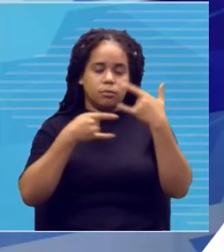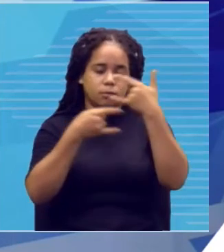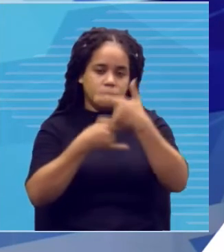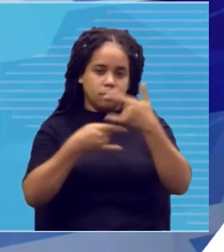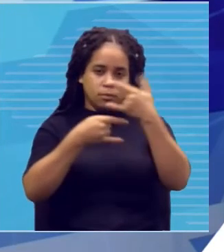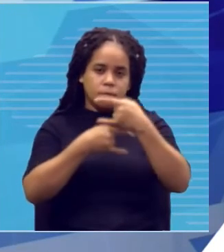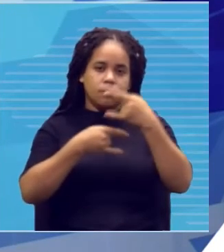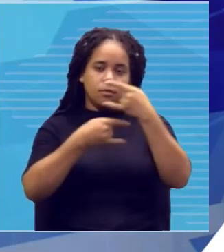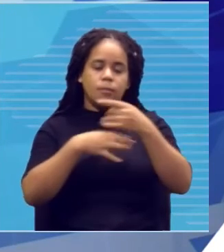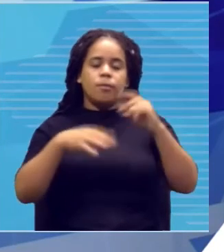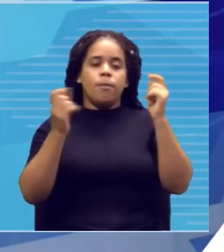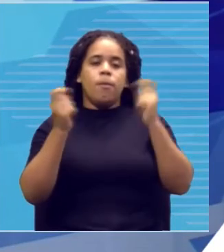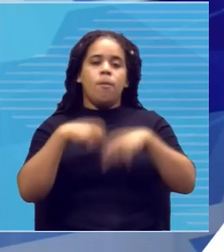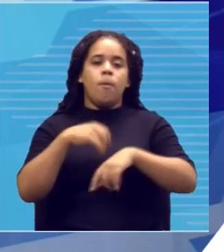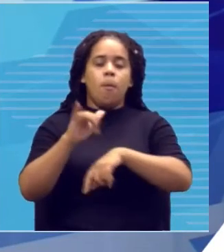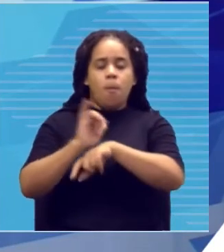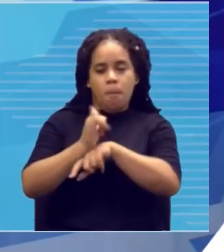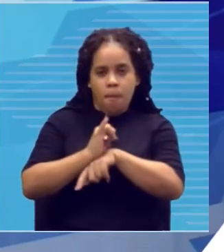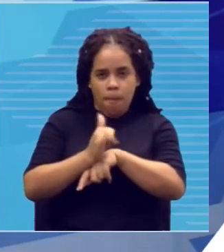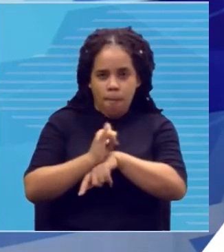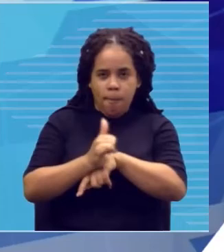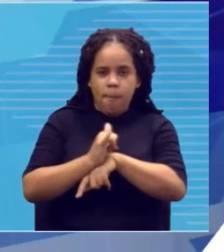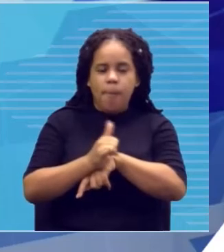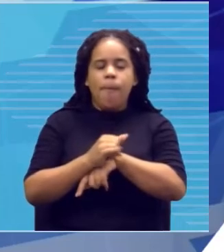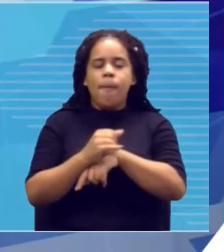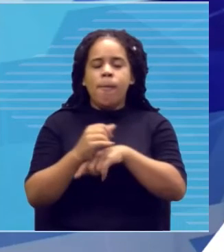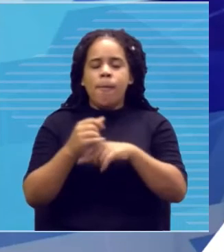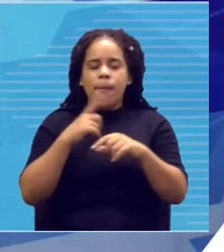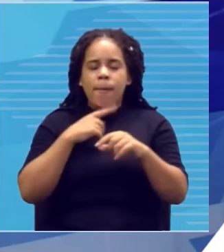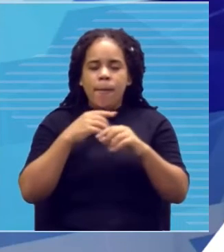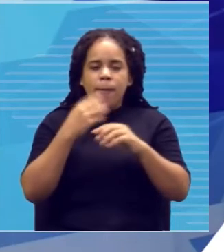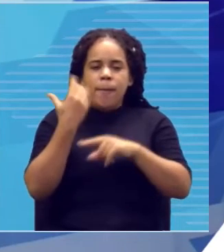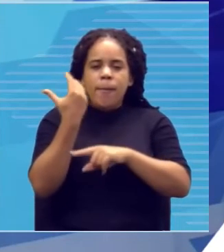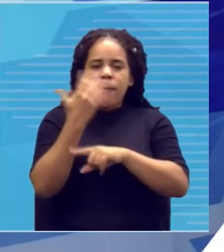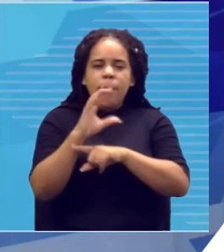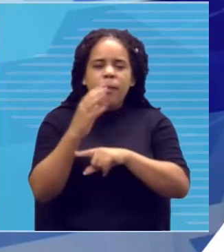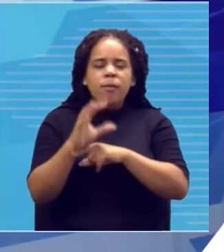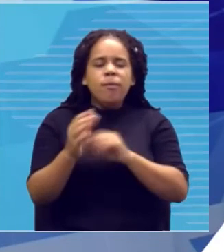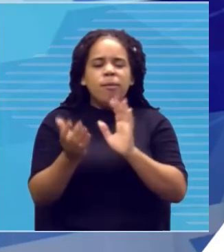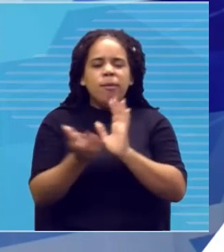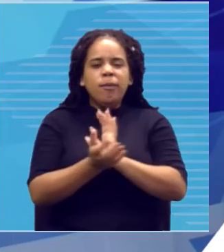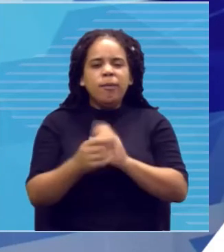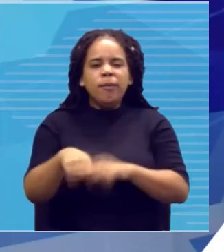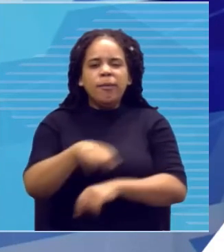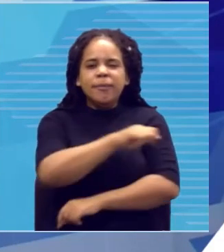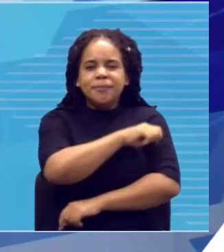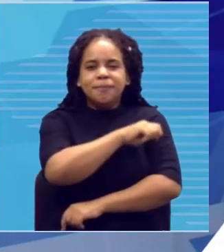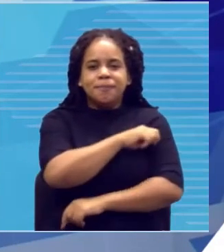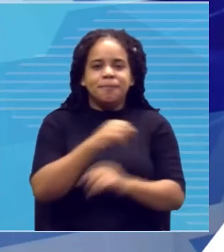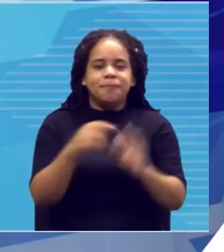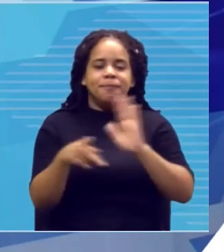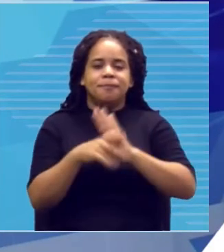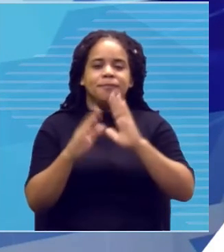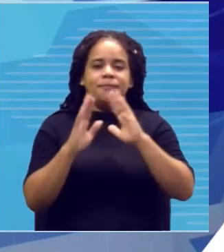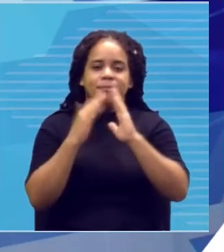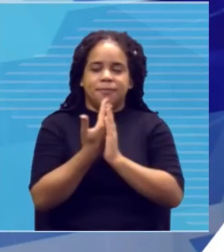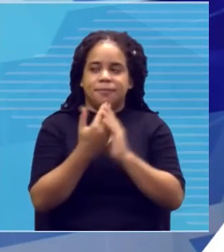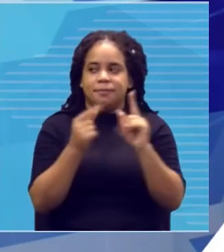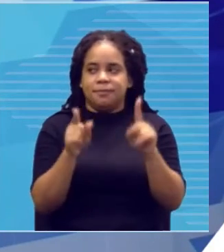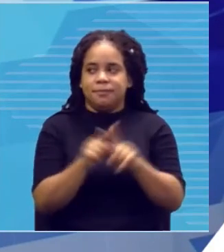Compartilha aí gente nossa aula com a galera manda para o grupo da escola grupo dos amigos tá certo